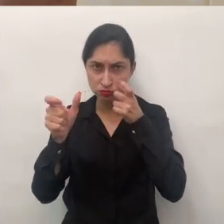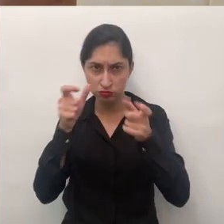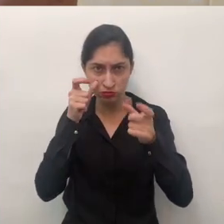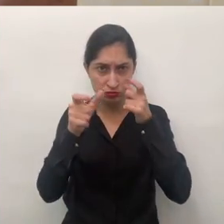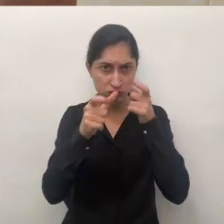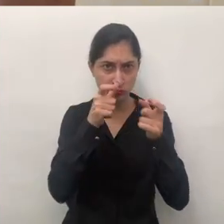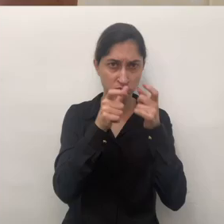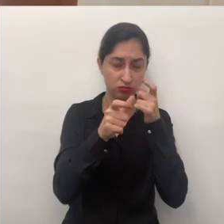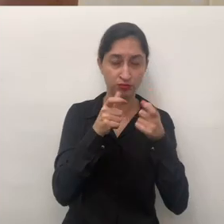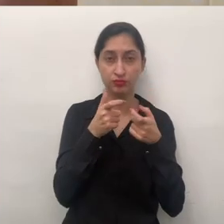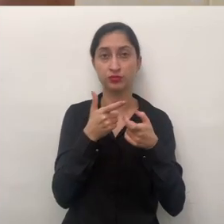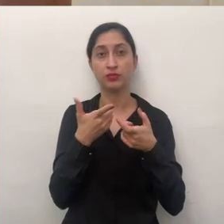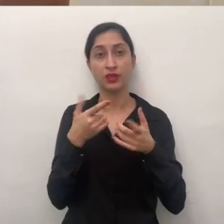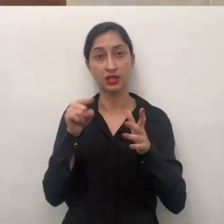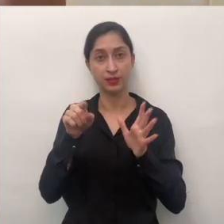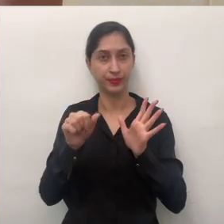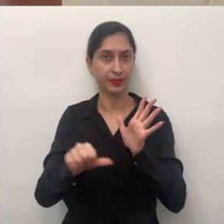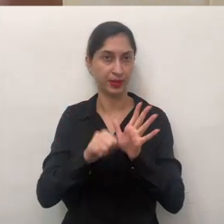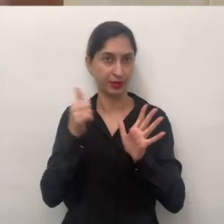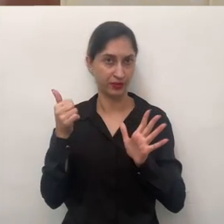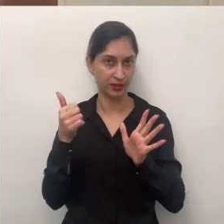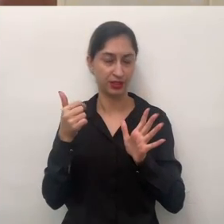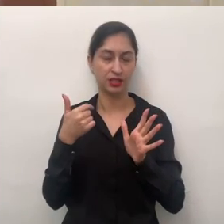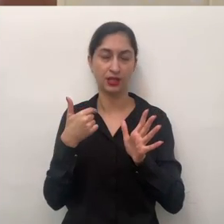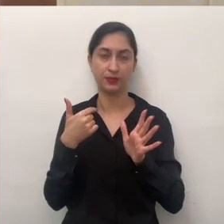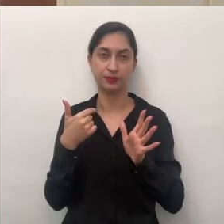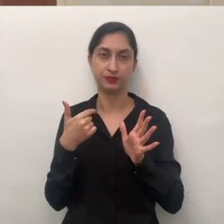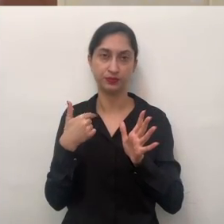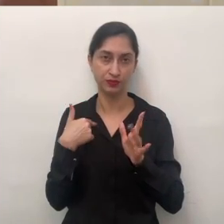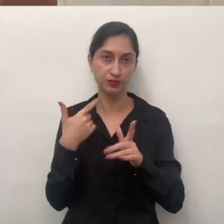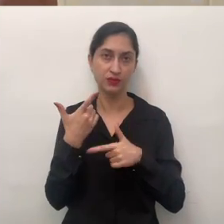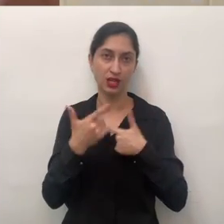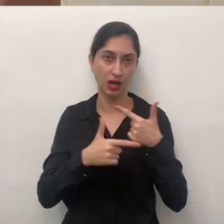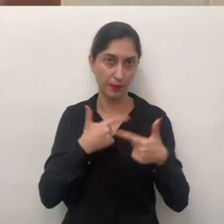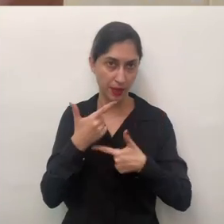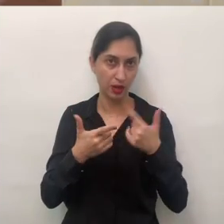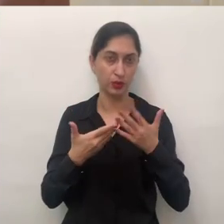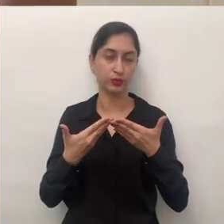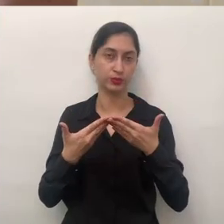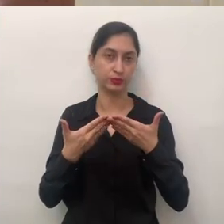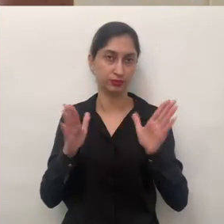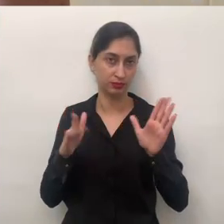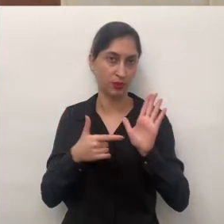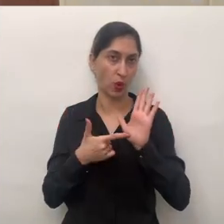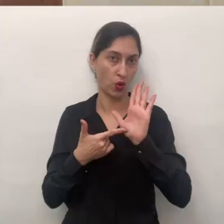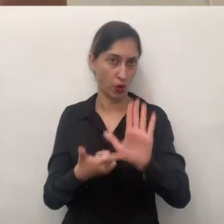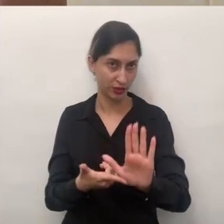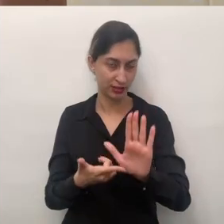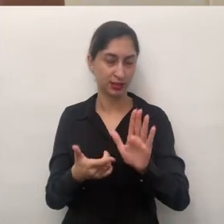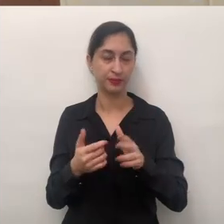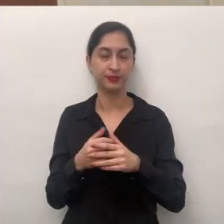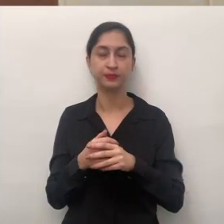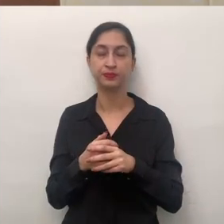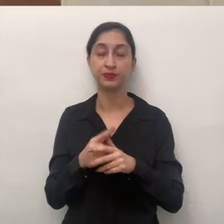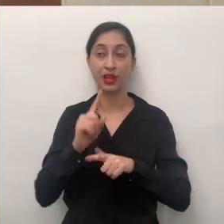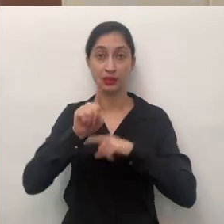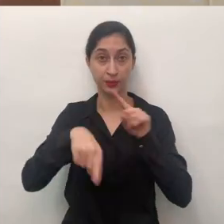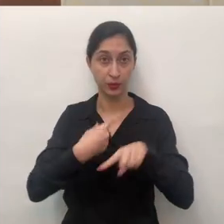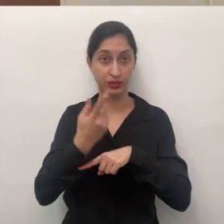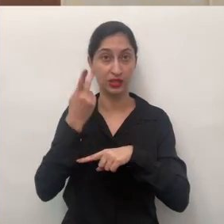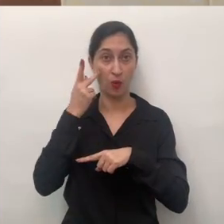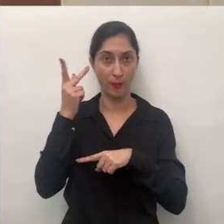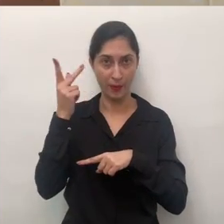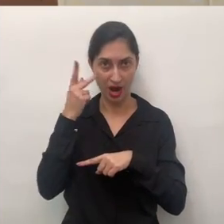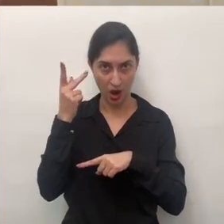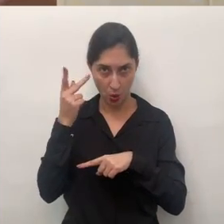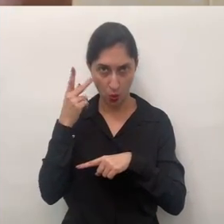interessam. Então foi a primeira vez que esse trabalho veio a público, e logo em seguida, que é na